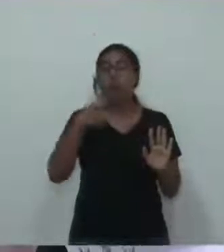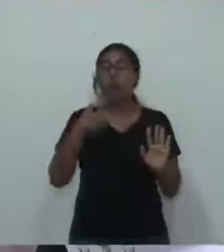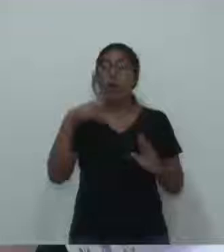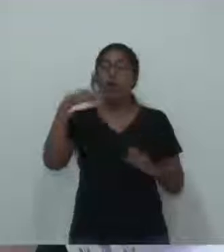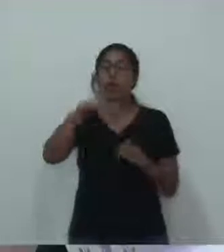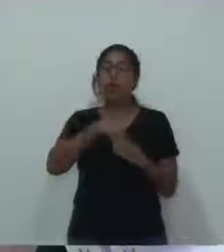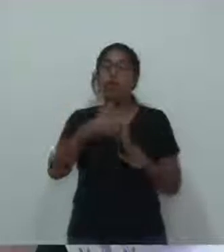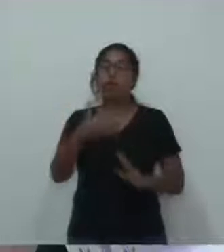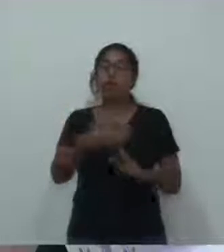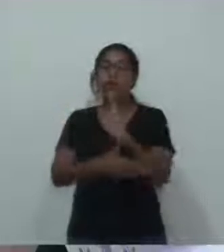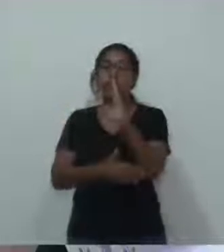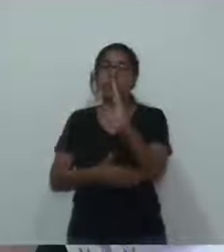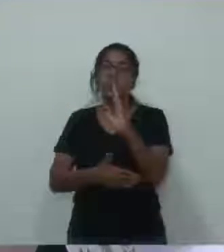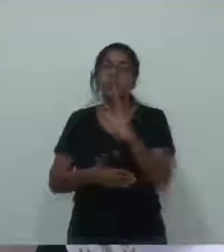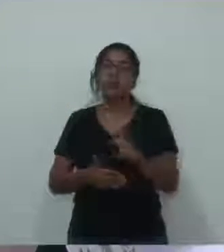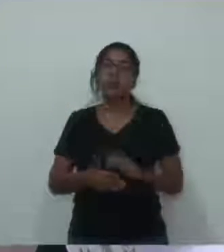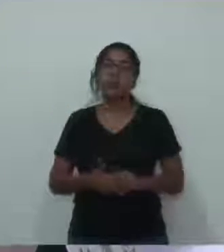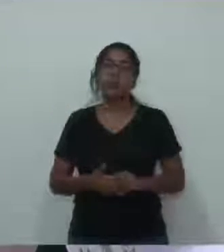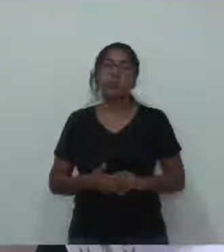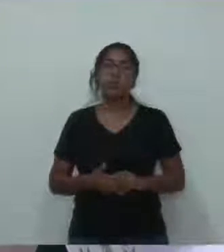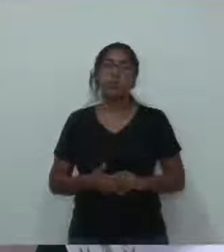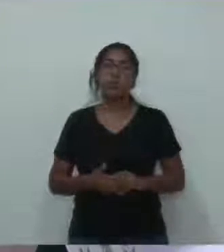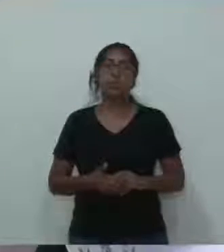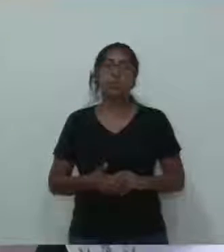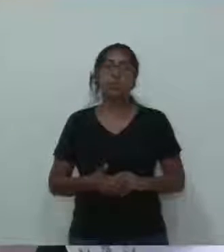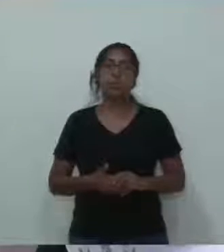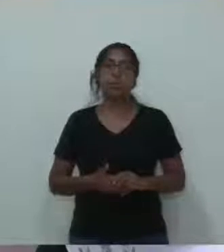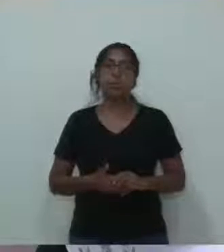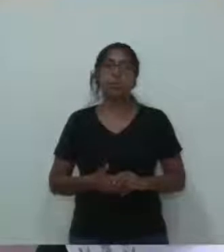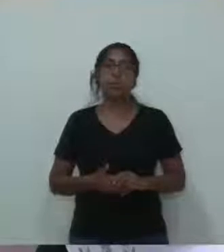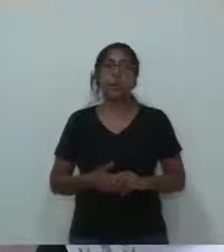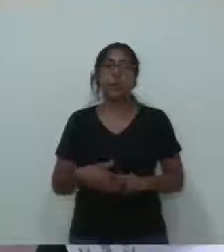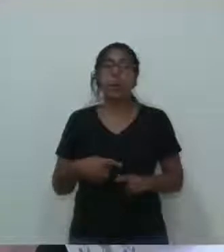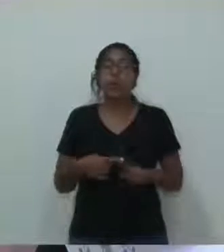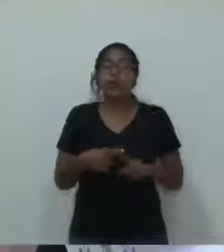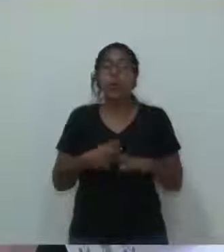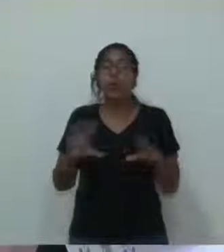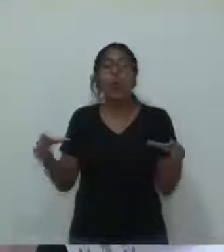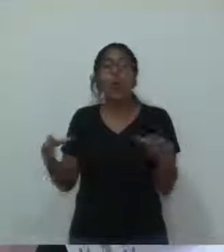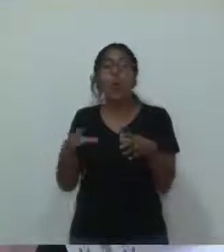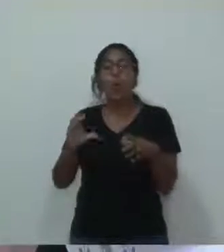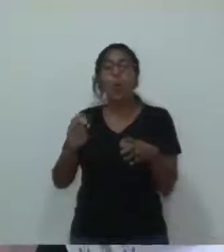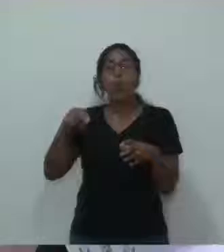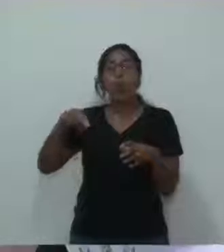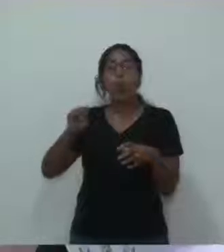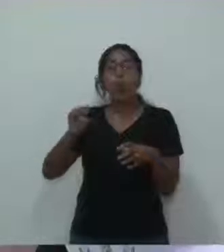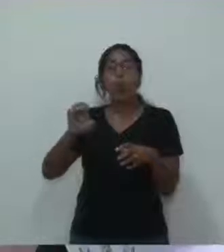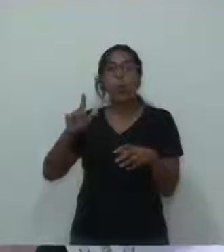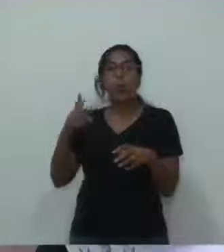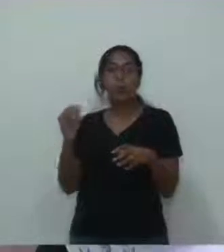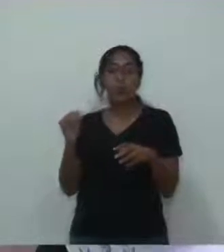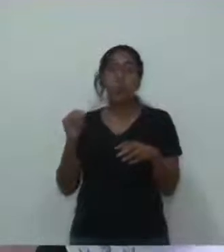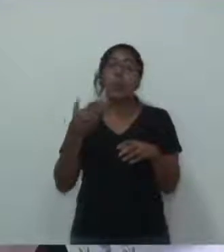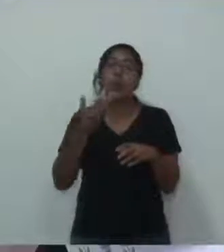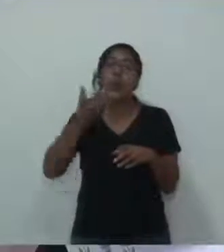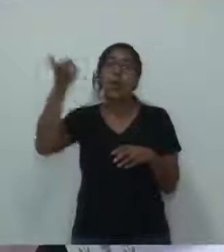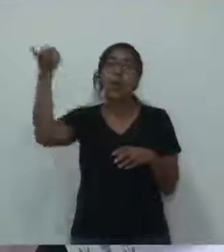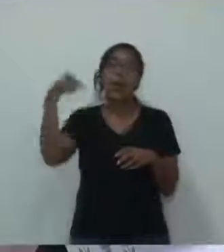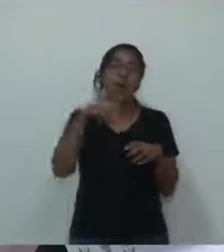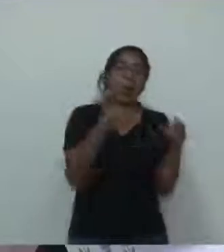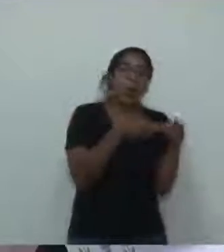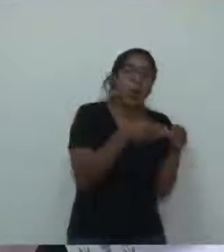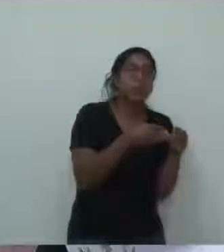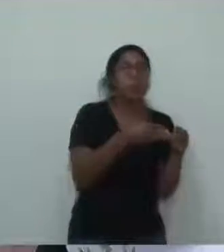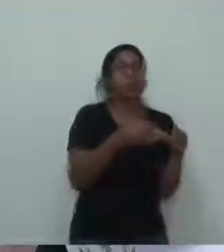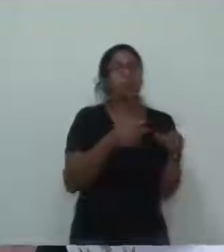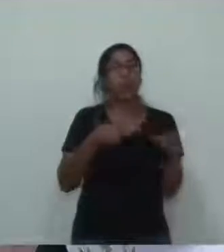favoravelmente, e para fins, porque o Conselho eu acho que é bem melhor que uma comissão, como estava se pensando a princípio no projeto.